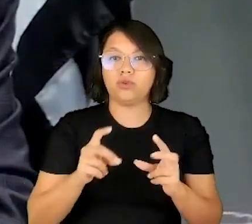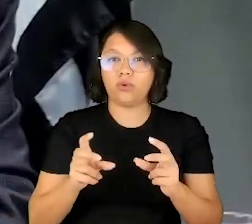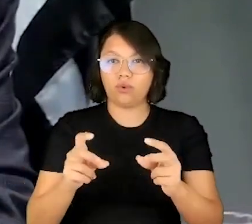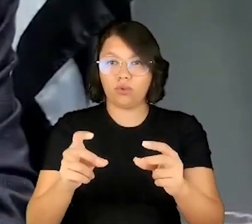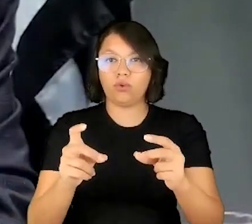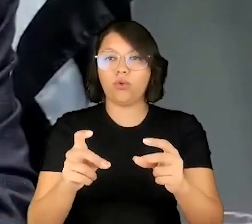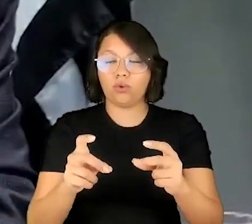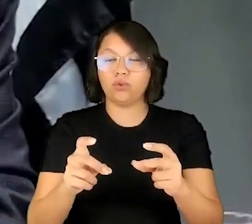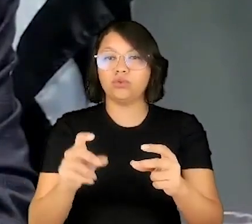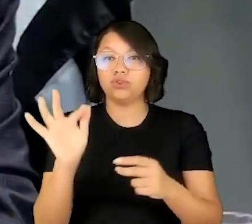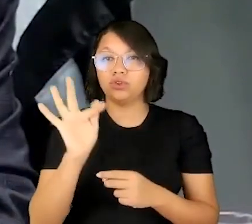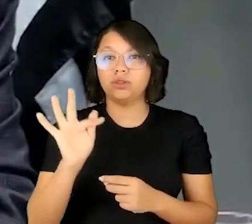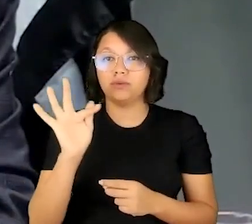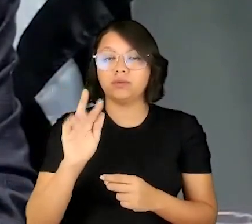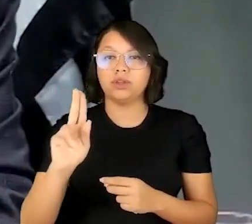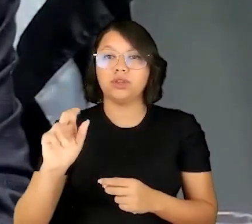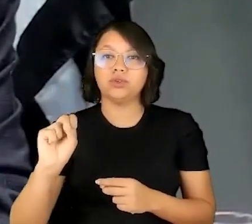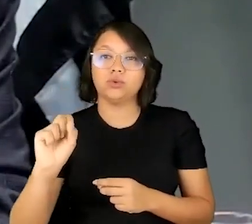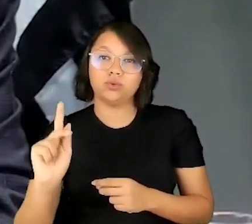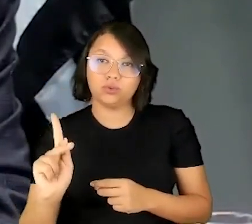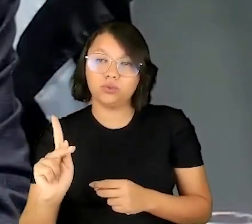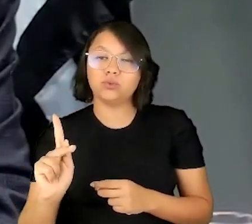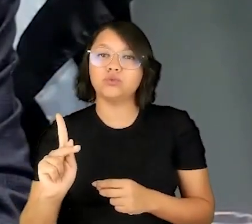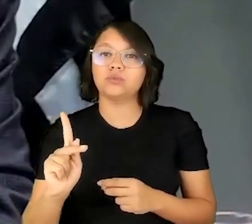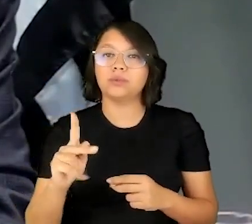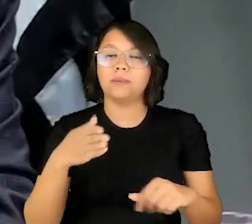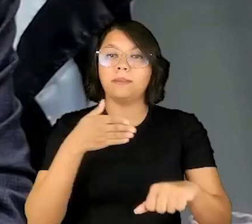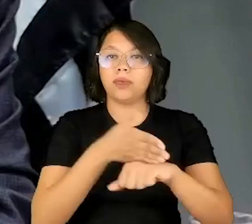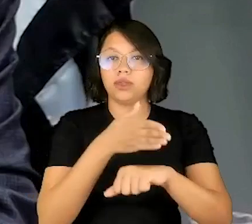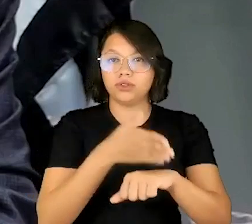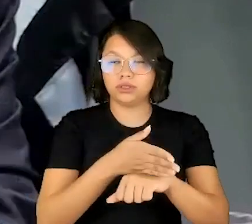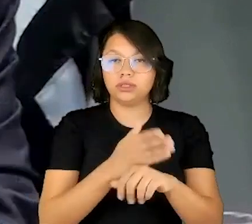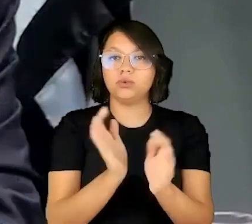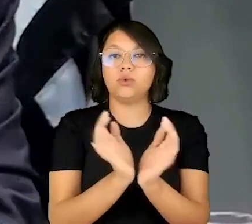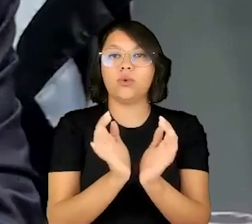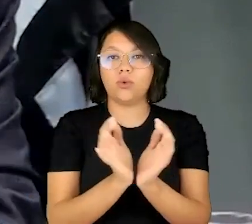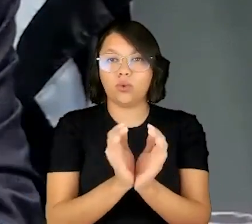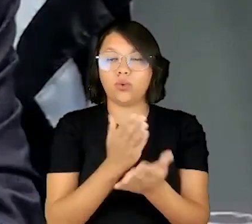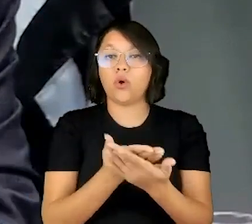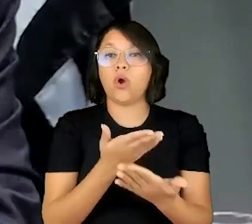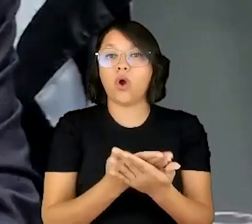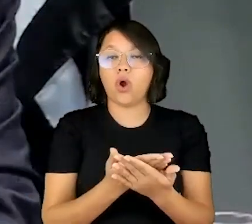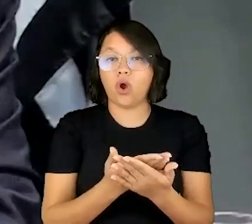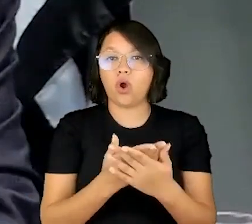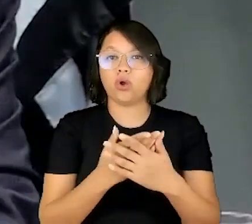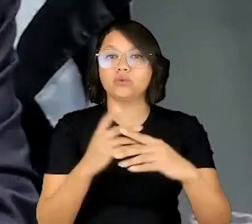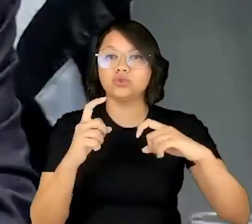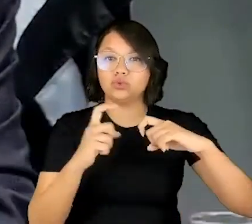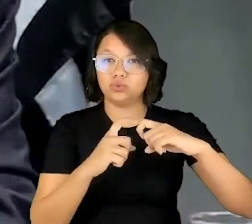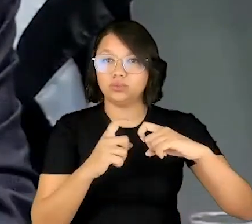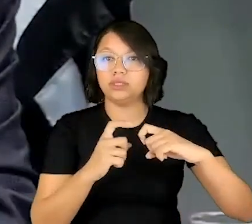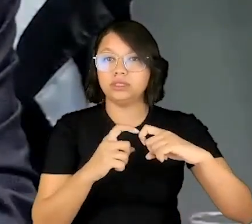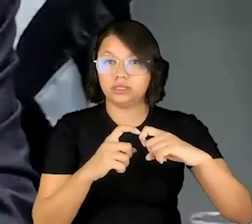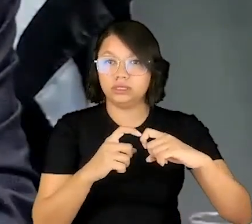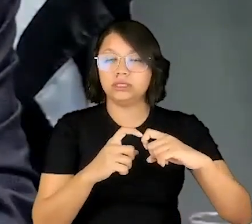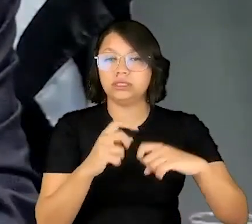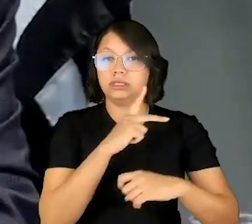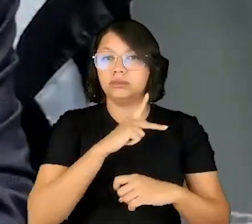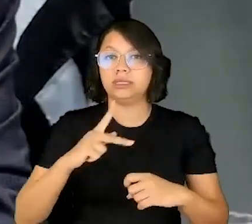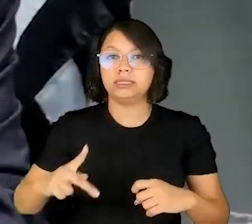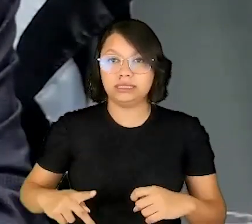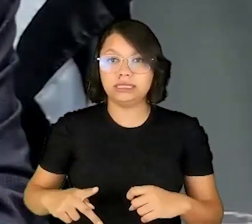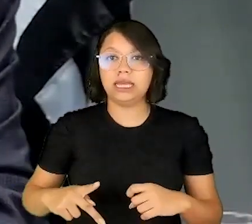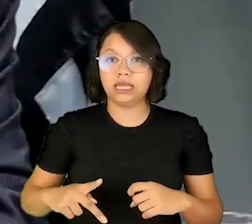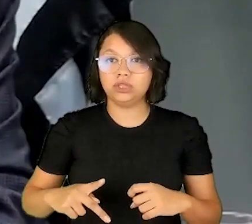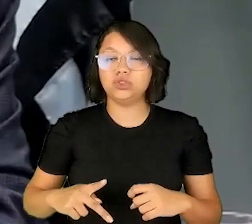Faculdade de Medicina da USP, membro titular da Academia Nacional de Medicina e presidente de honra da Sociedade Brasileira de Oncologia.